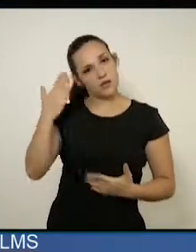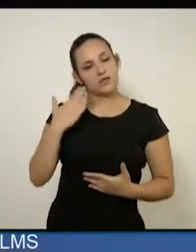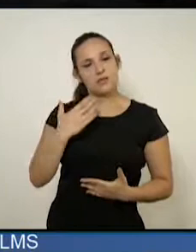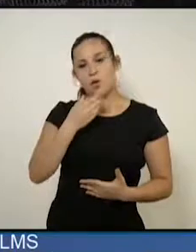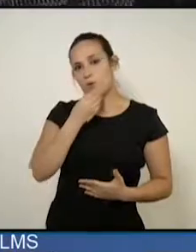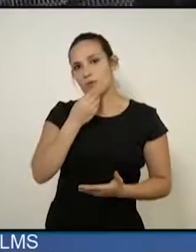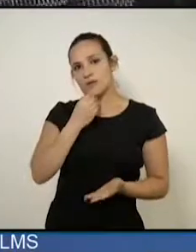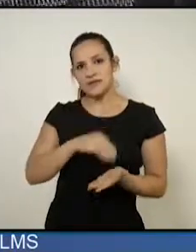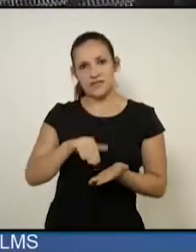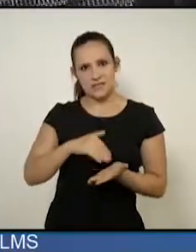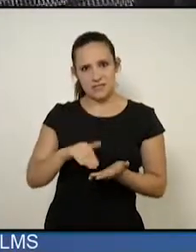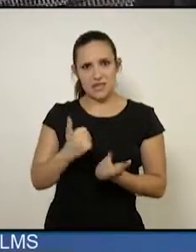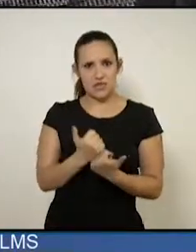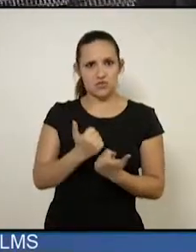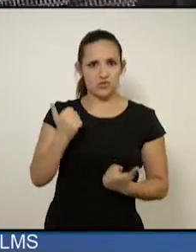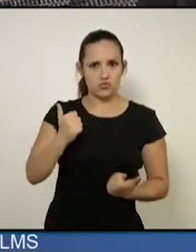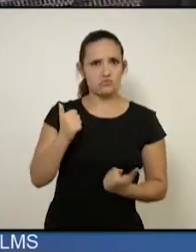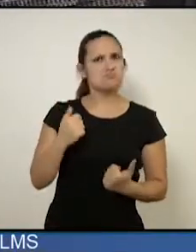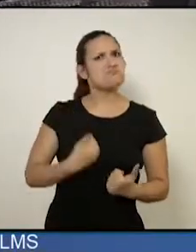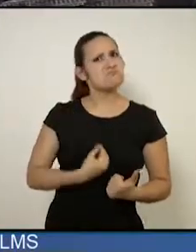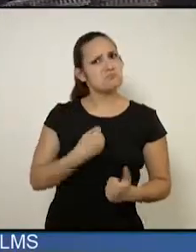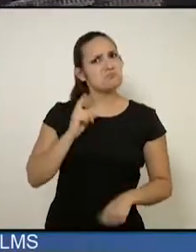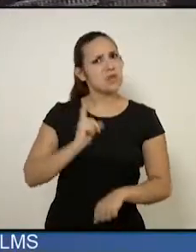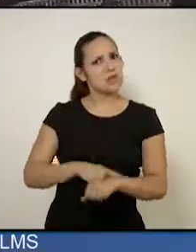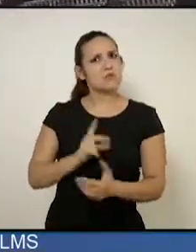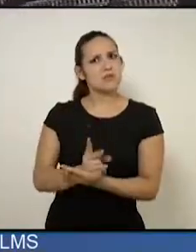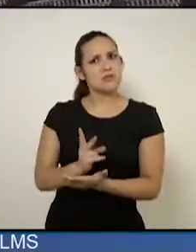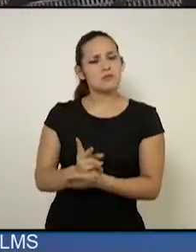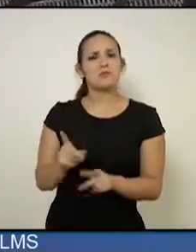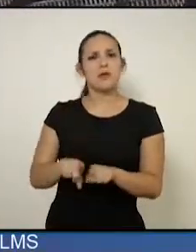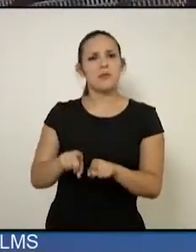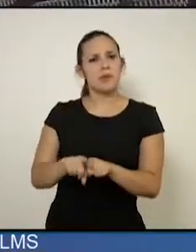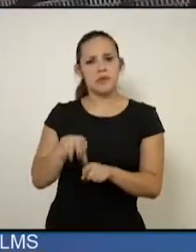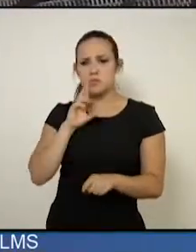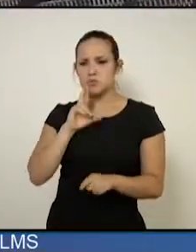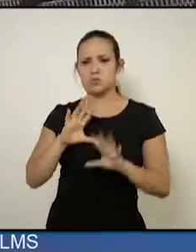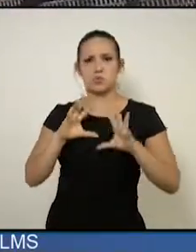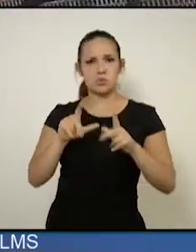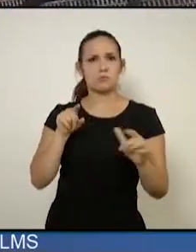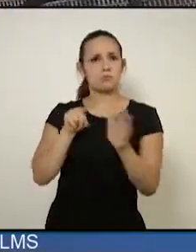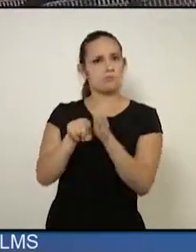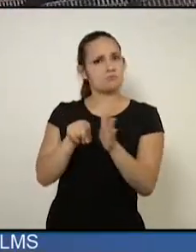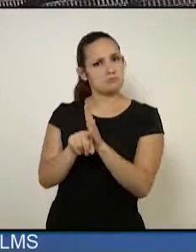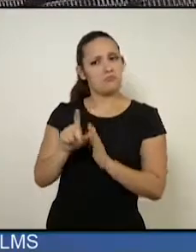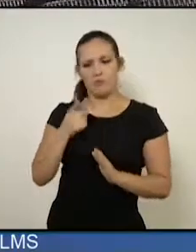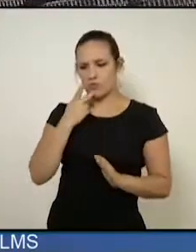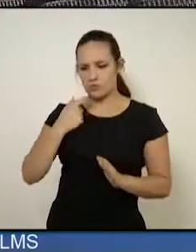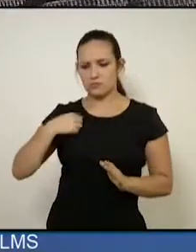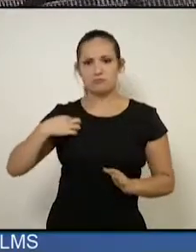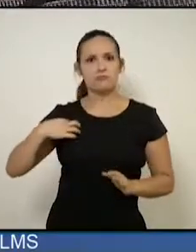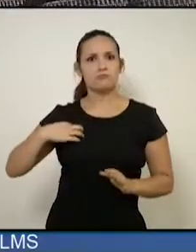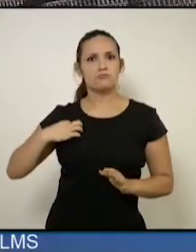audiência pública o tempo todo, respondeu as questões que foram enviadas. Então, nesse sentido, se demonstrou